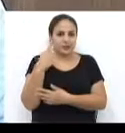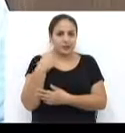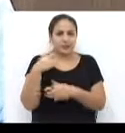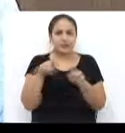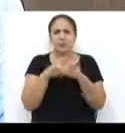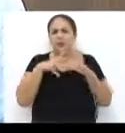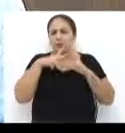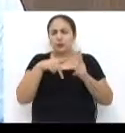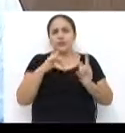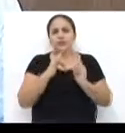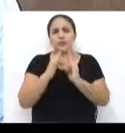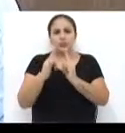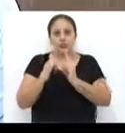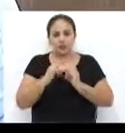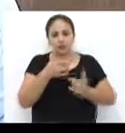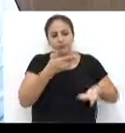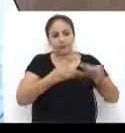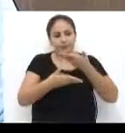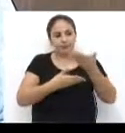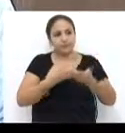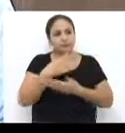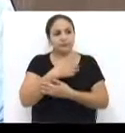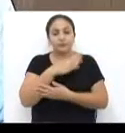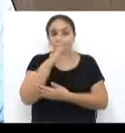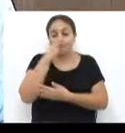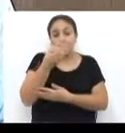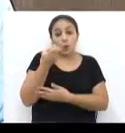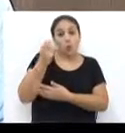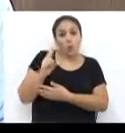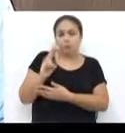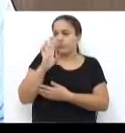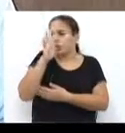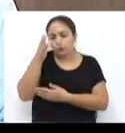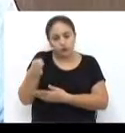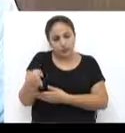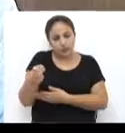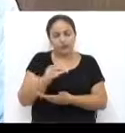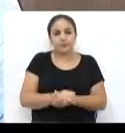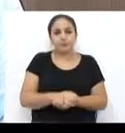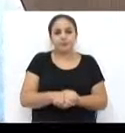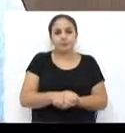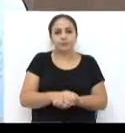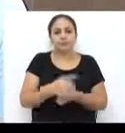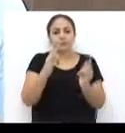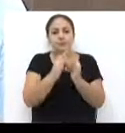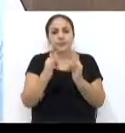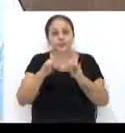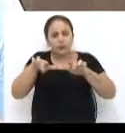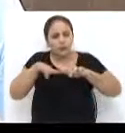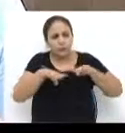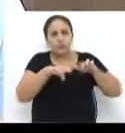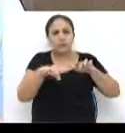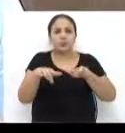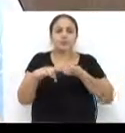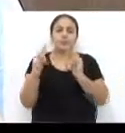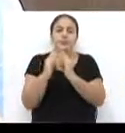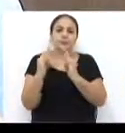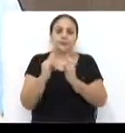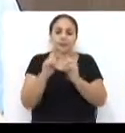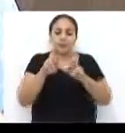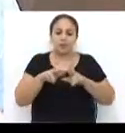casa e todas aquelas entidades que se envolveram de forma direta ou de forma indireta, as entidades